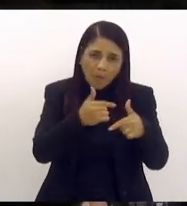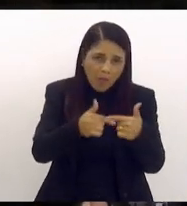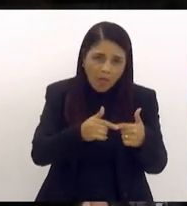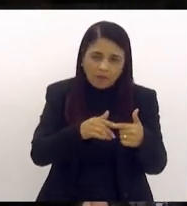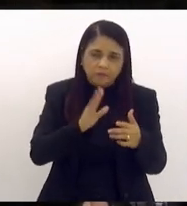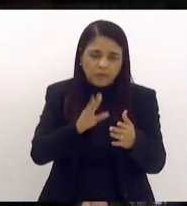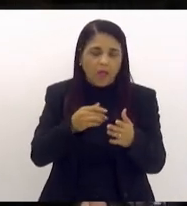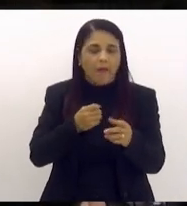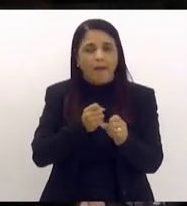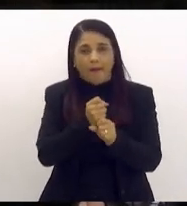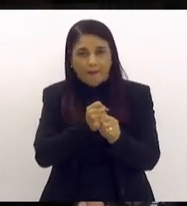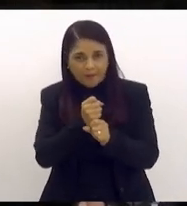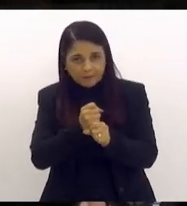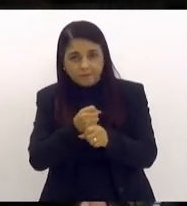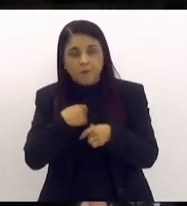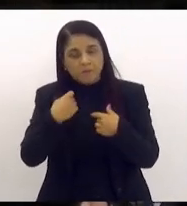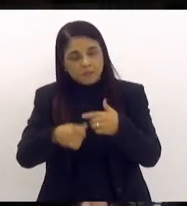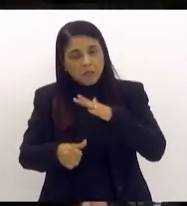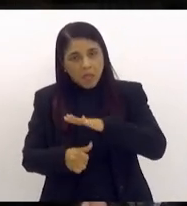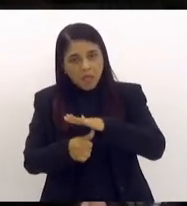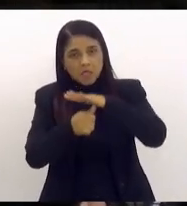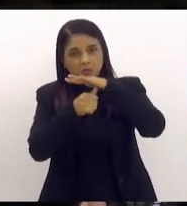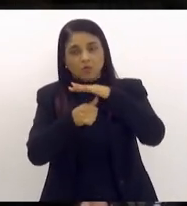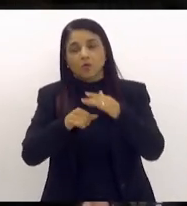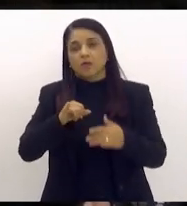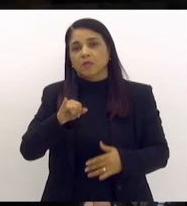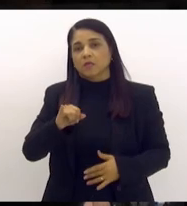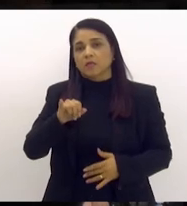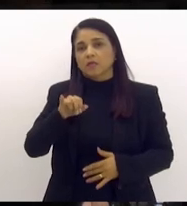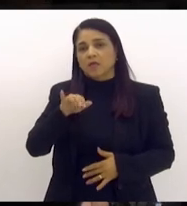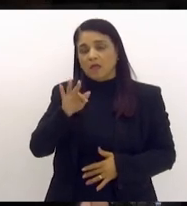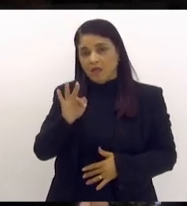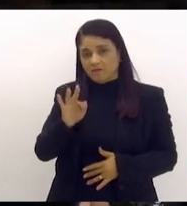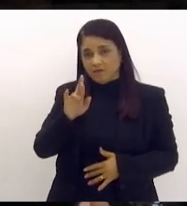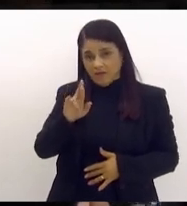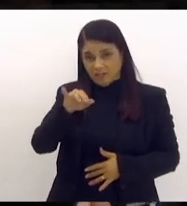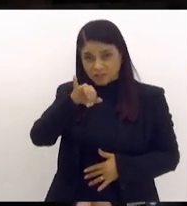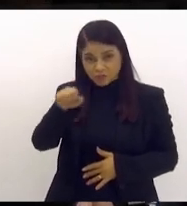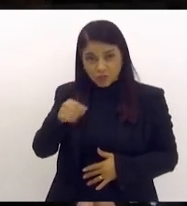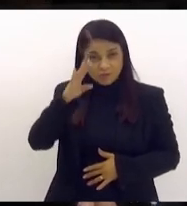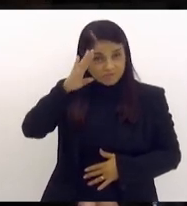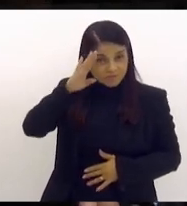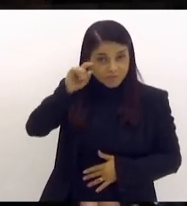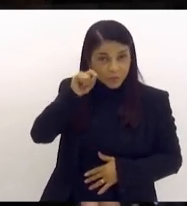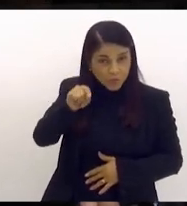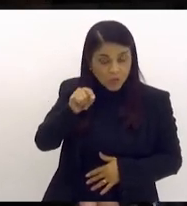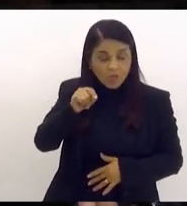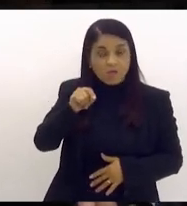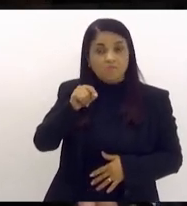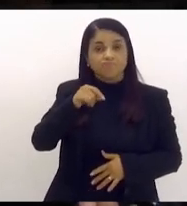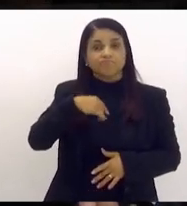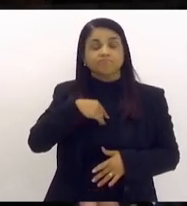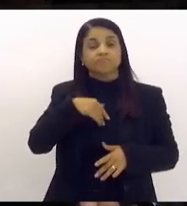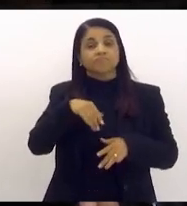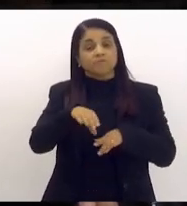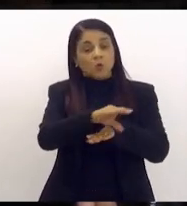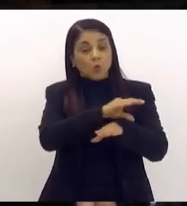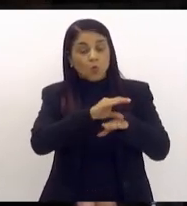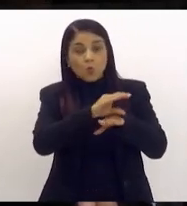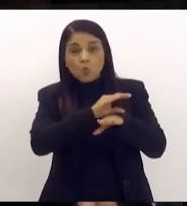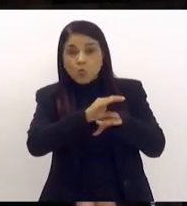aí por isso o nosso reitor do IFRJ é fundamental já ficar de olho também nessa